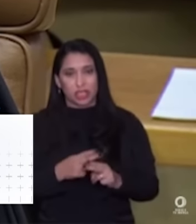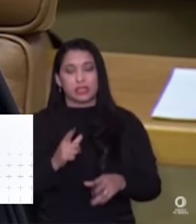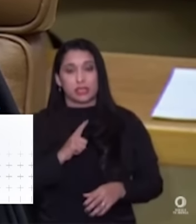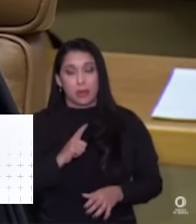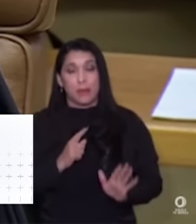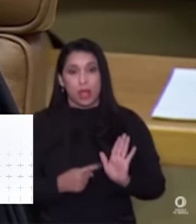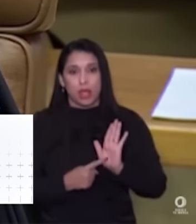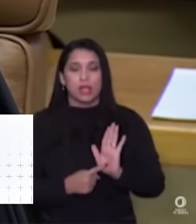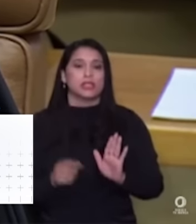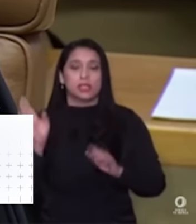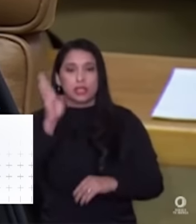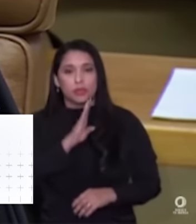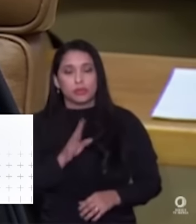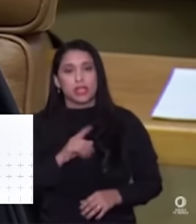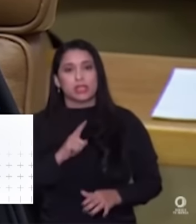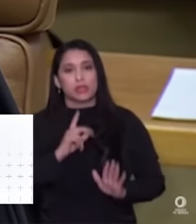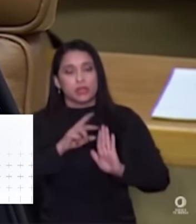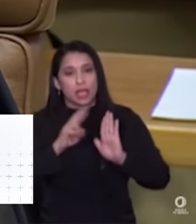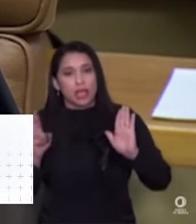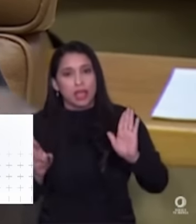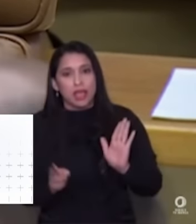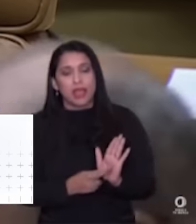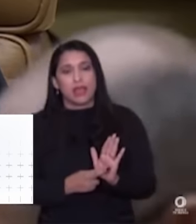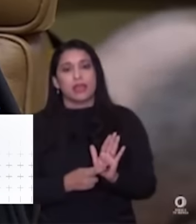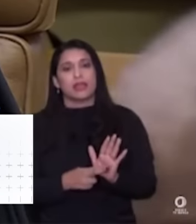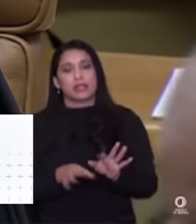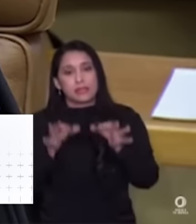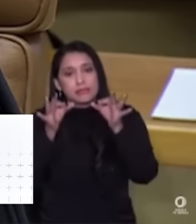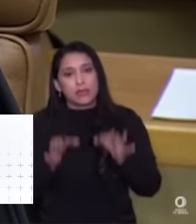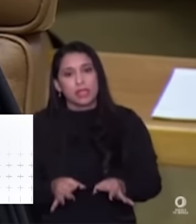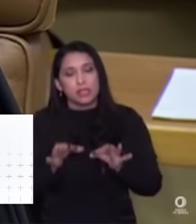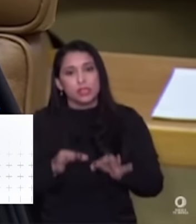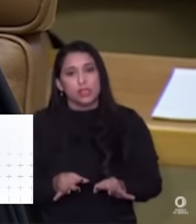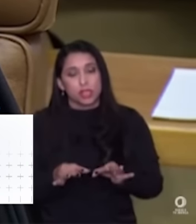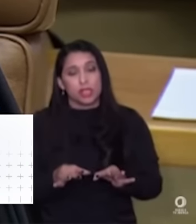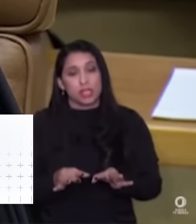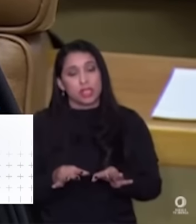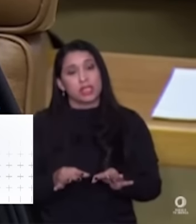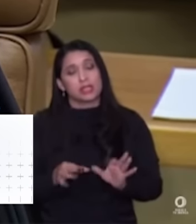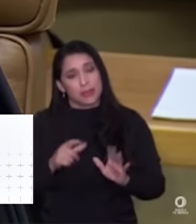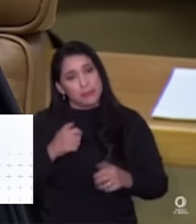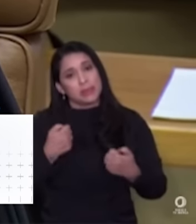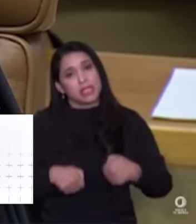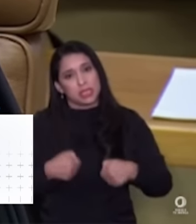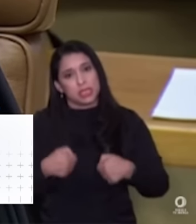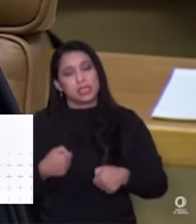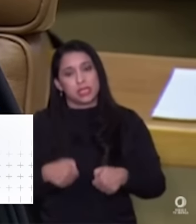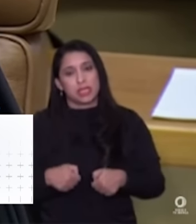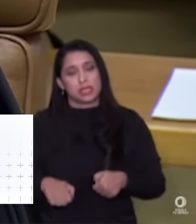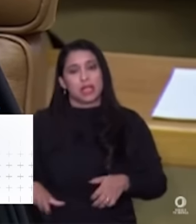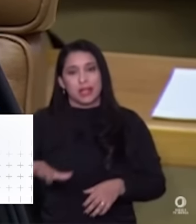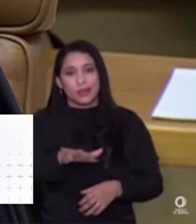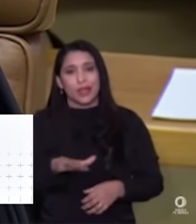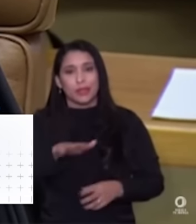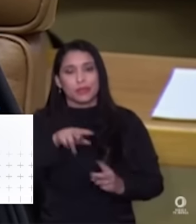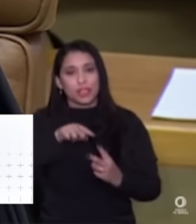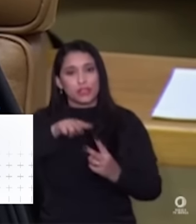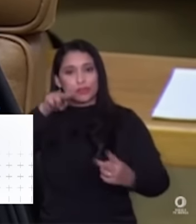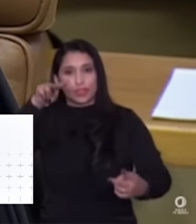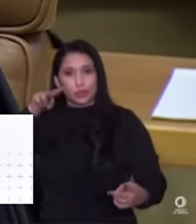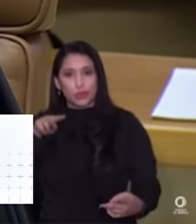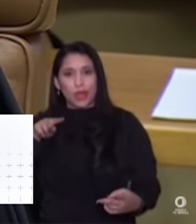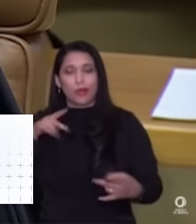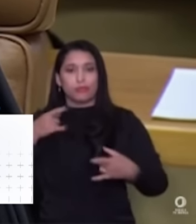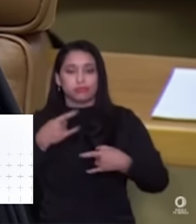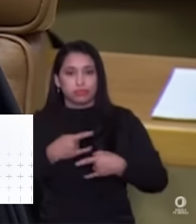uma vez por todas, regulamente, de modo mais preciso, o ambiente virtual, como de resto ocorre com